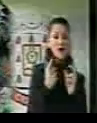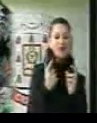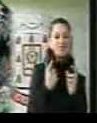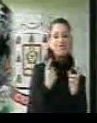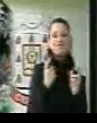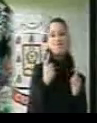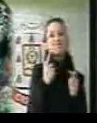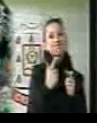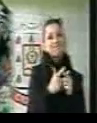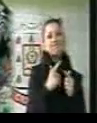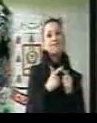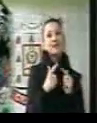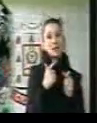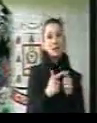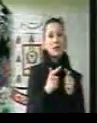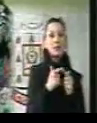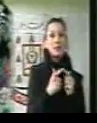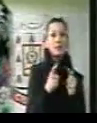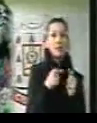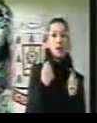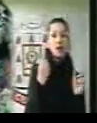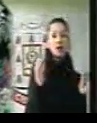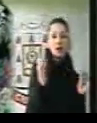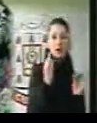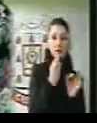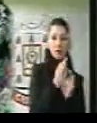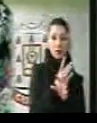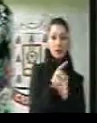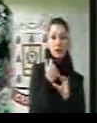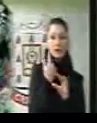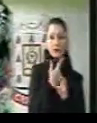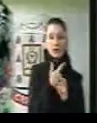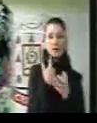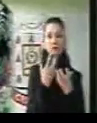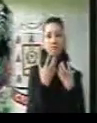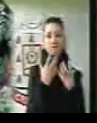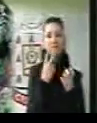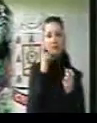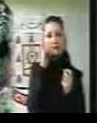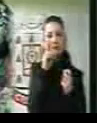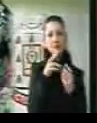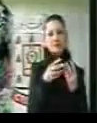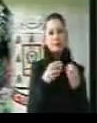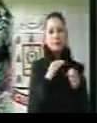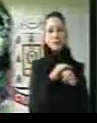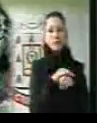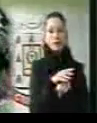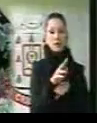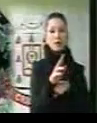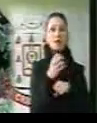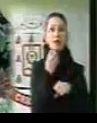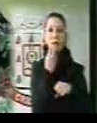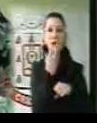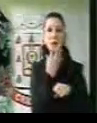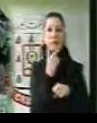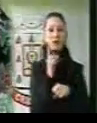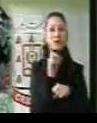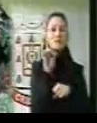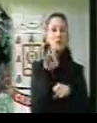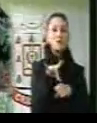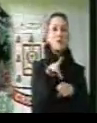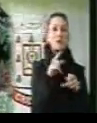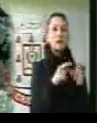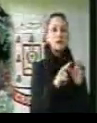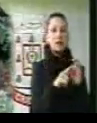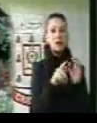dessas obras, caso elas sejam concluídas, e por isso a sua vinda nesta noite, são impactos positivos não só para a cidade de Criciúma,